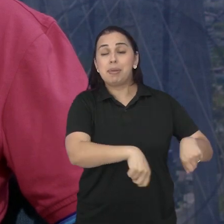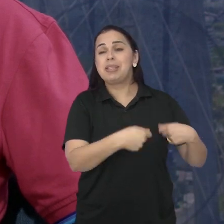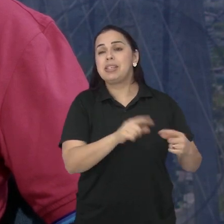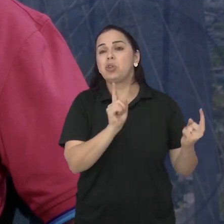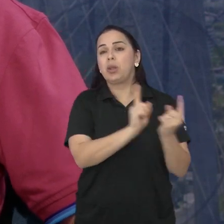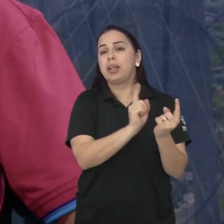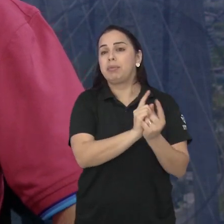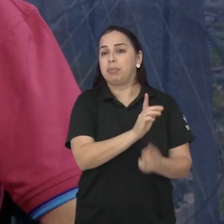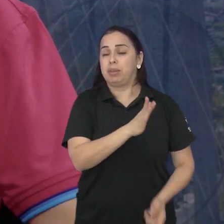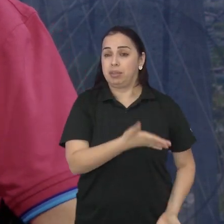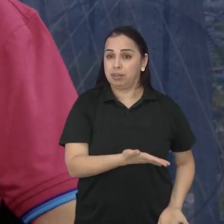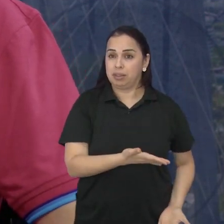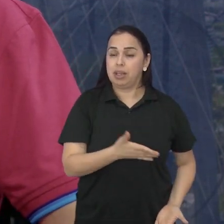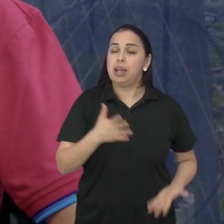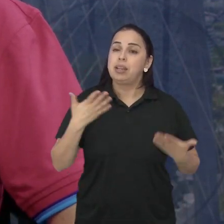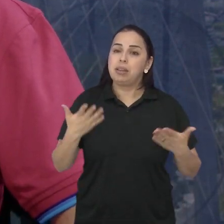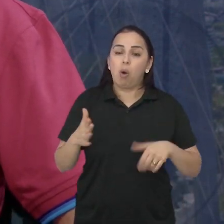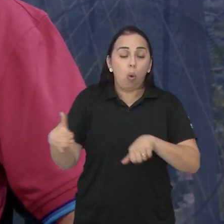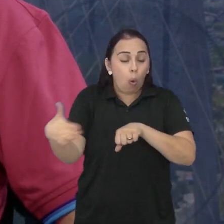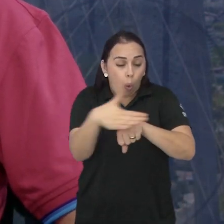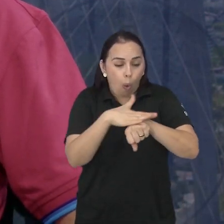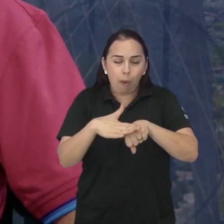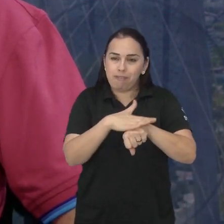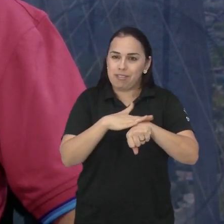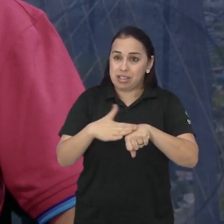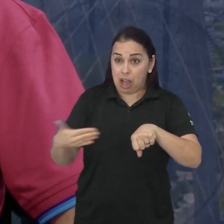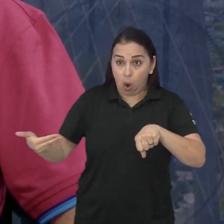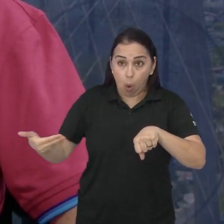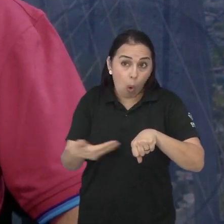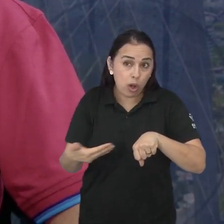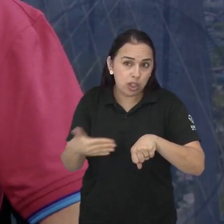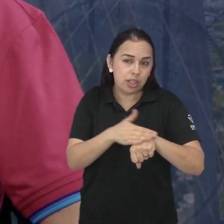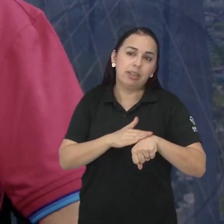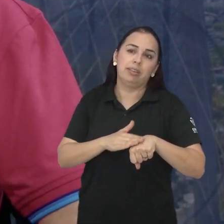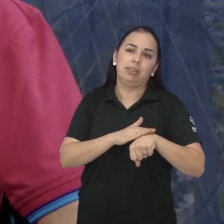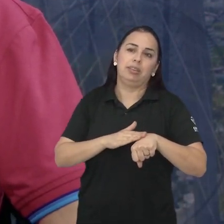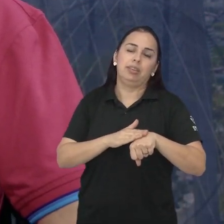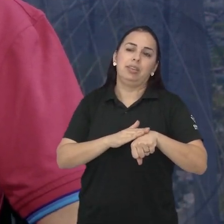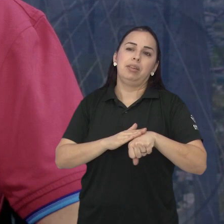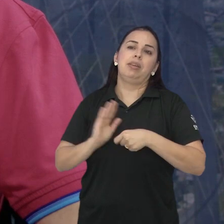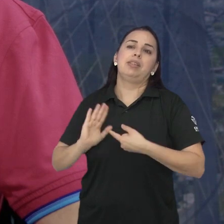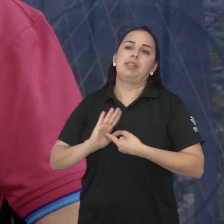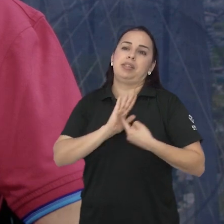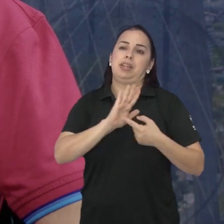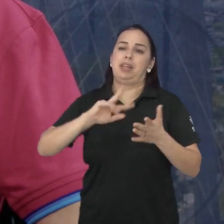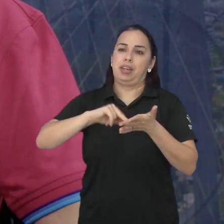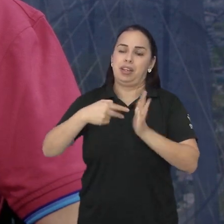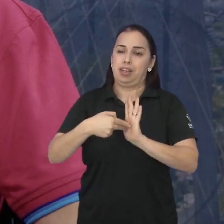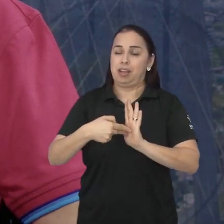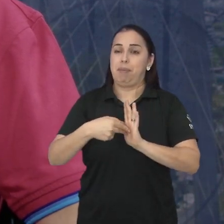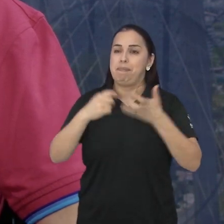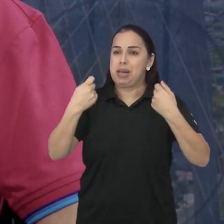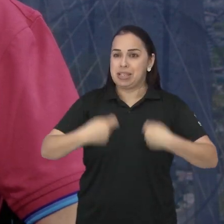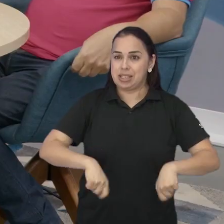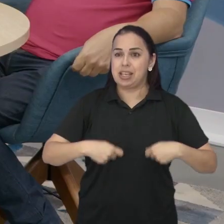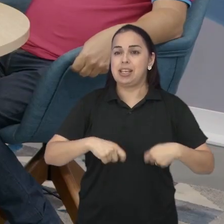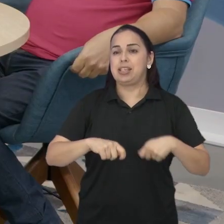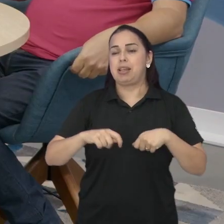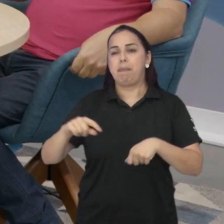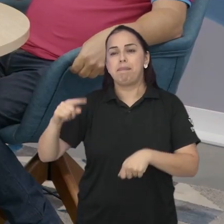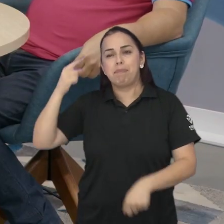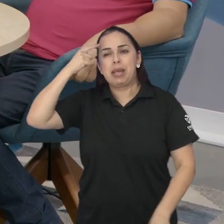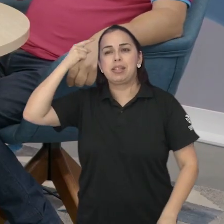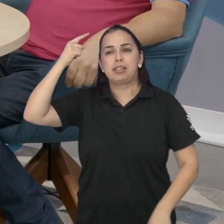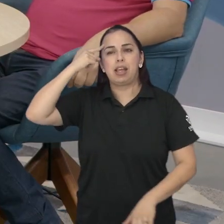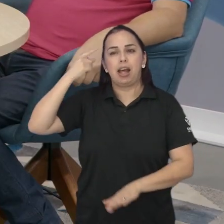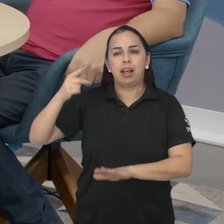atendimento. Então, acho que o espaço do diálogo que a gente faz hoje já é a demonstração de que a gente precisa articular essa